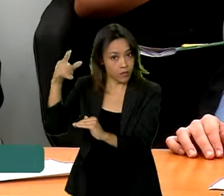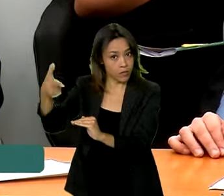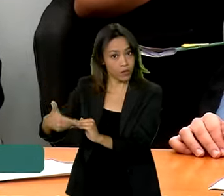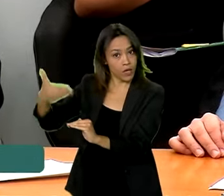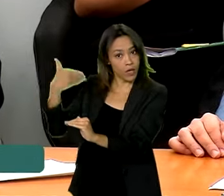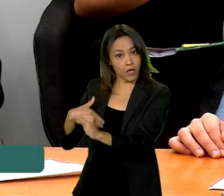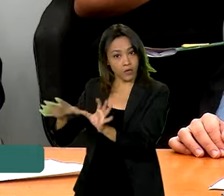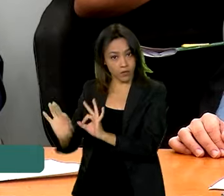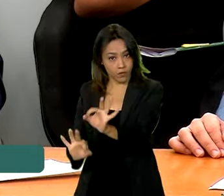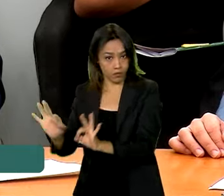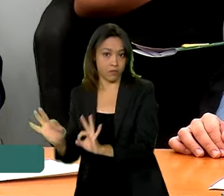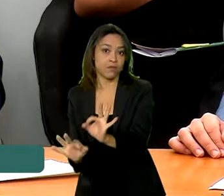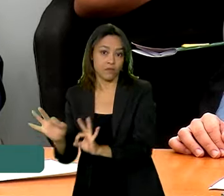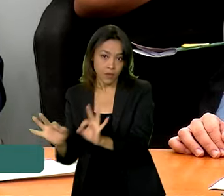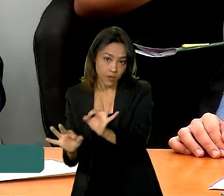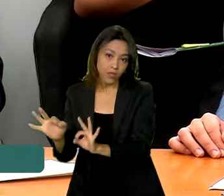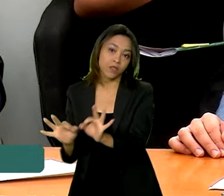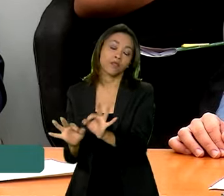pelo arcabouço, né?